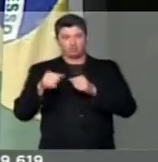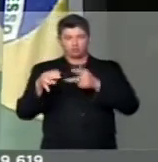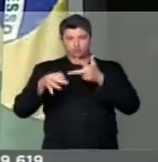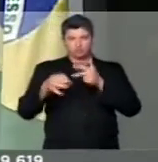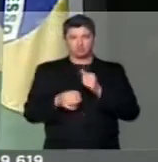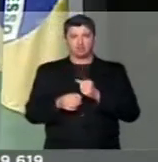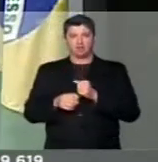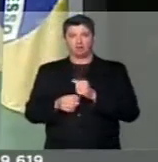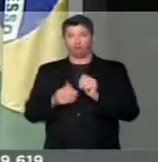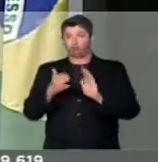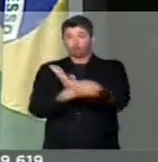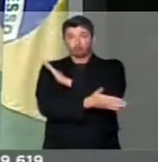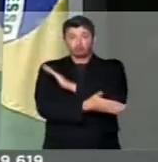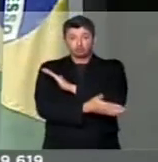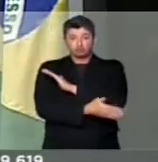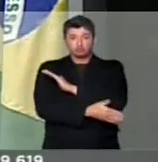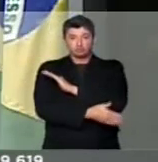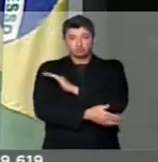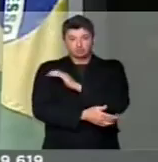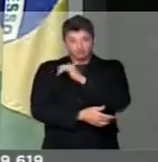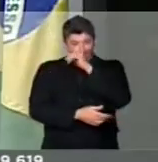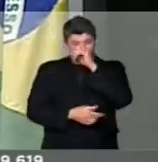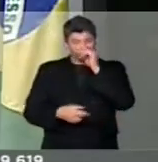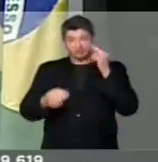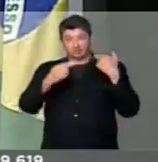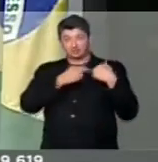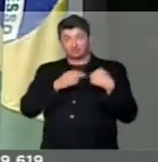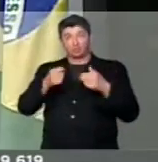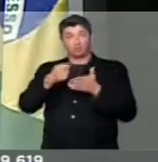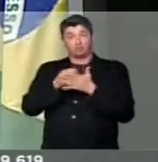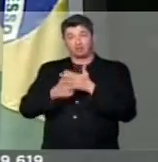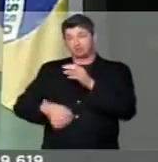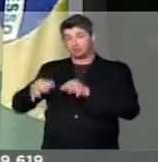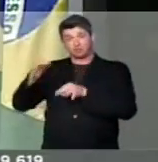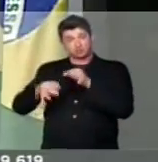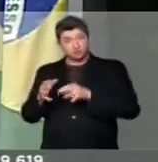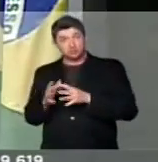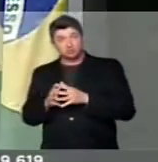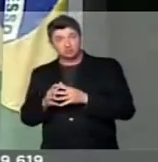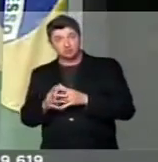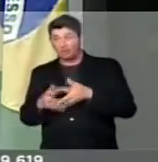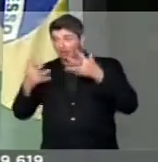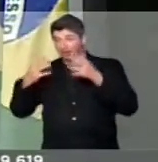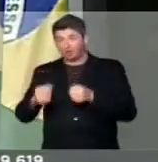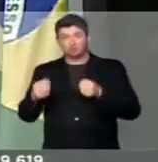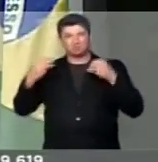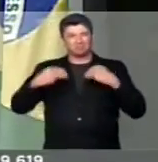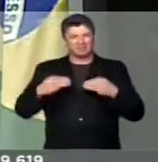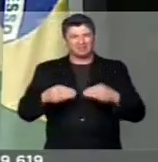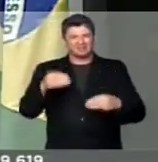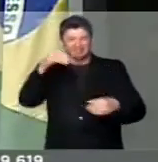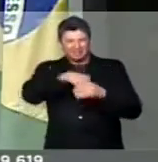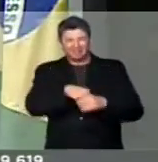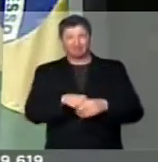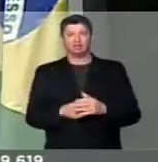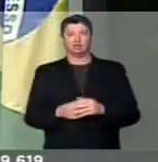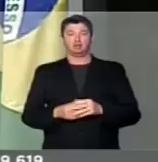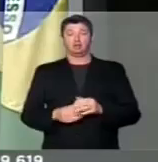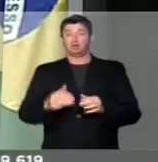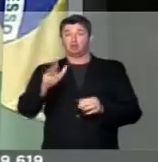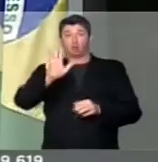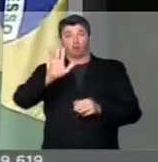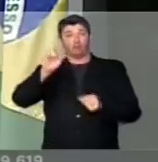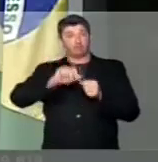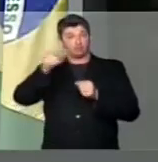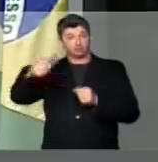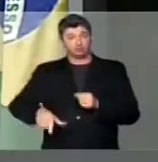e fugindo das suas obrigações com a justiça? Assumindo o ministério? Que é o que o Lula mais